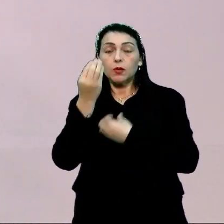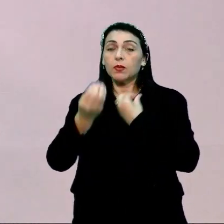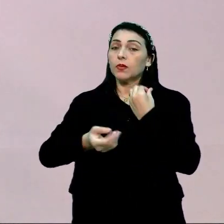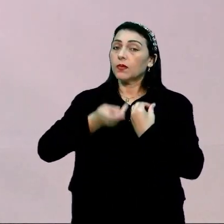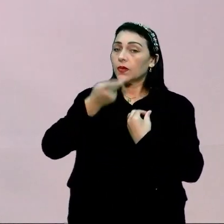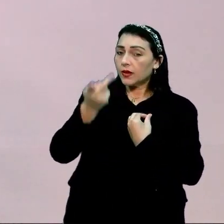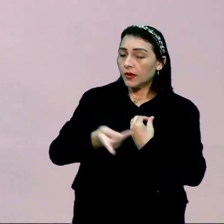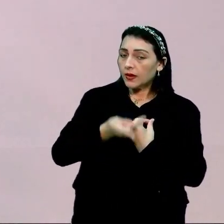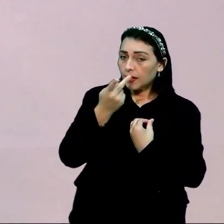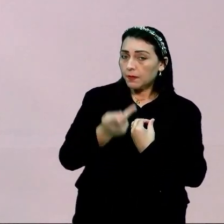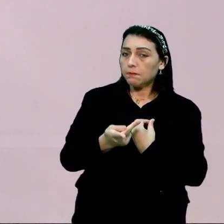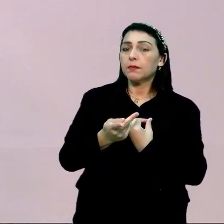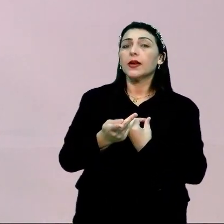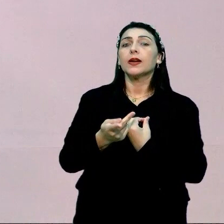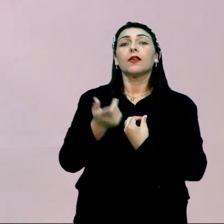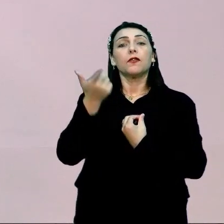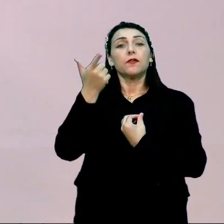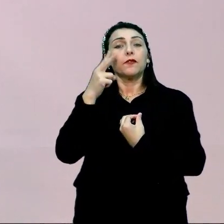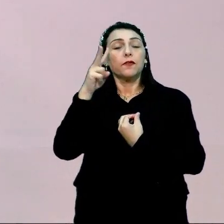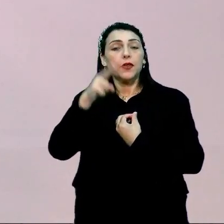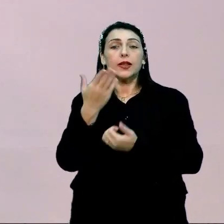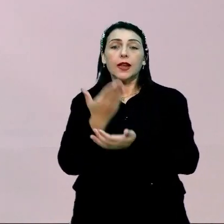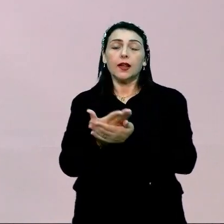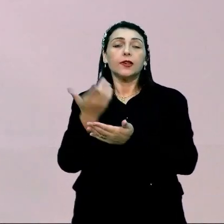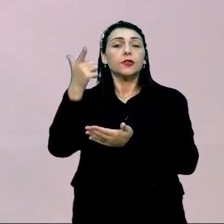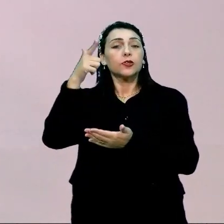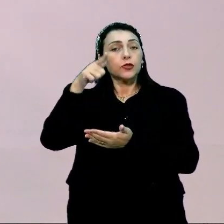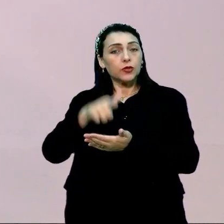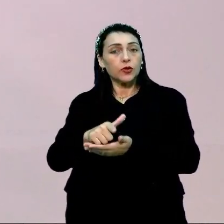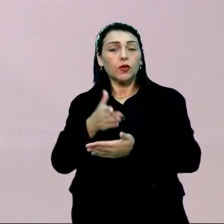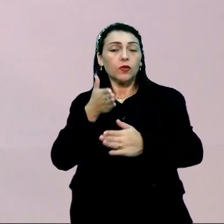disse, para acompanhar novamente essa aula, vocês podem